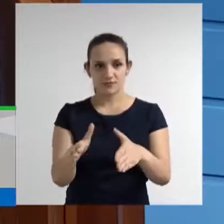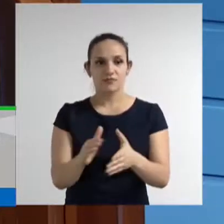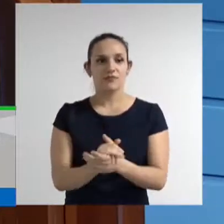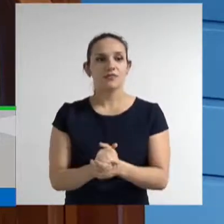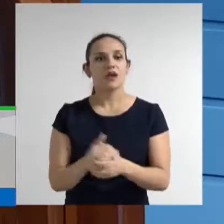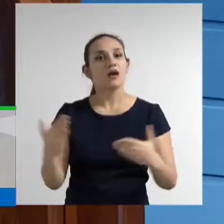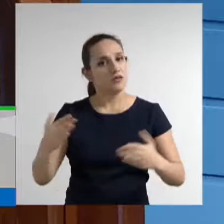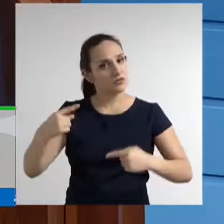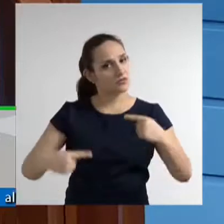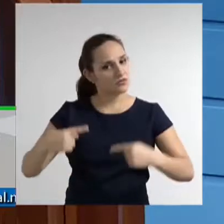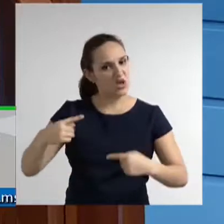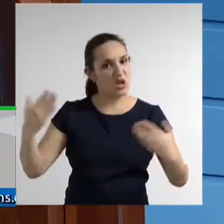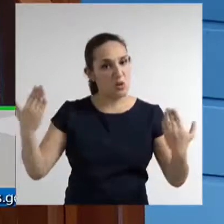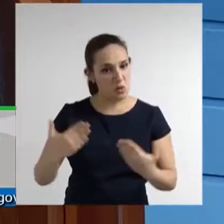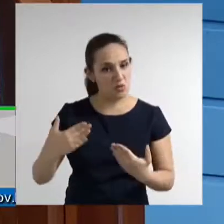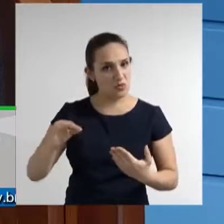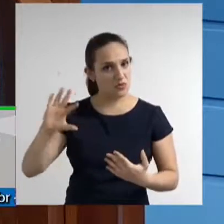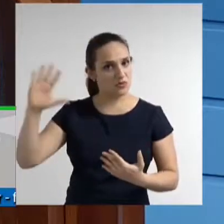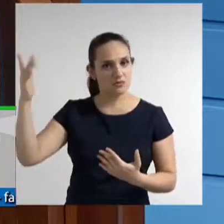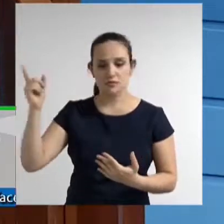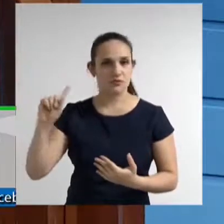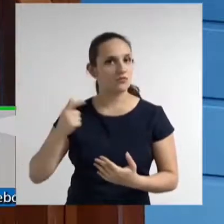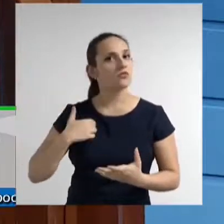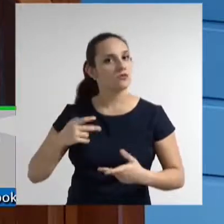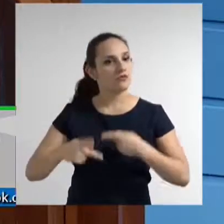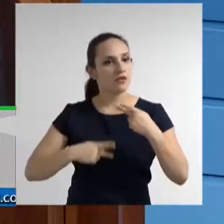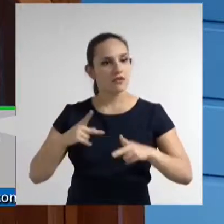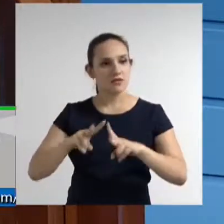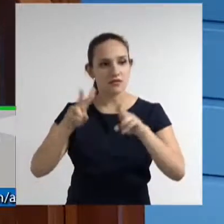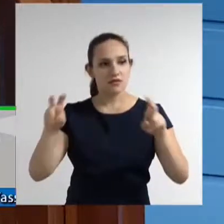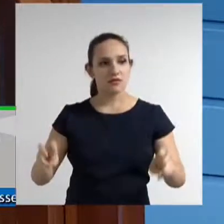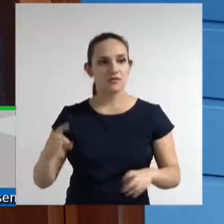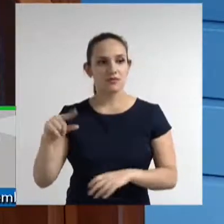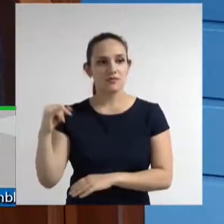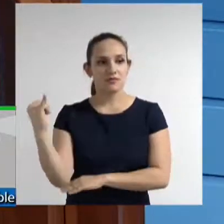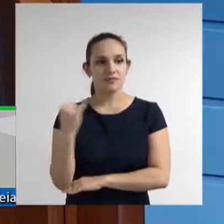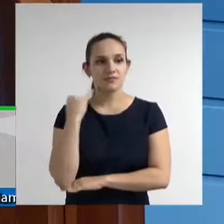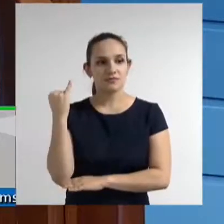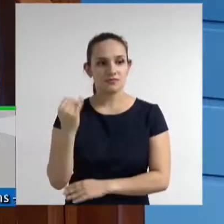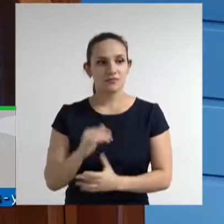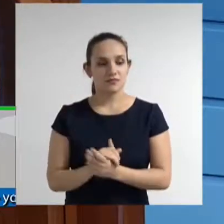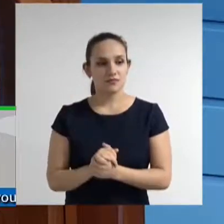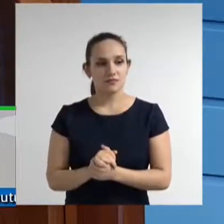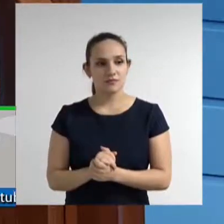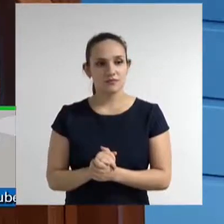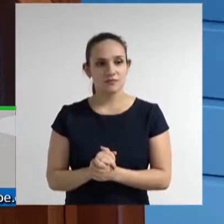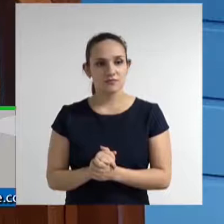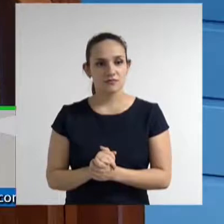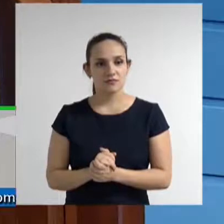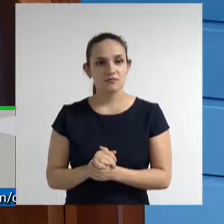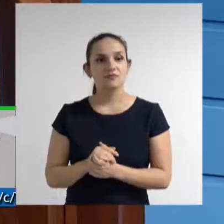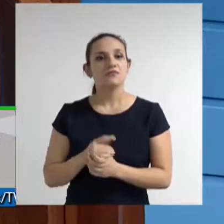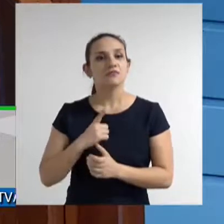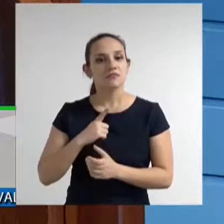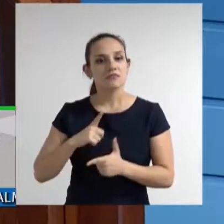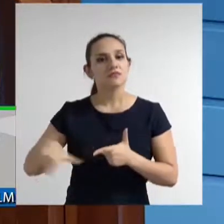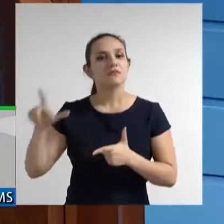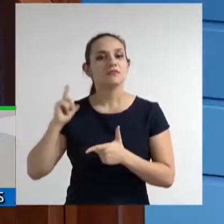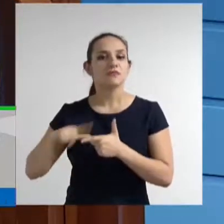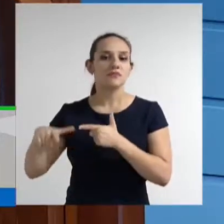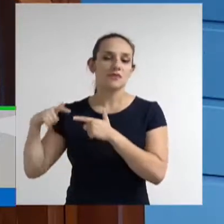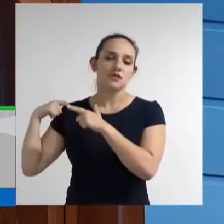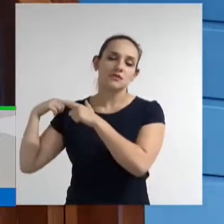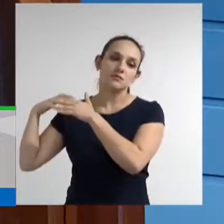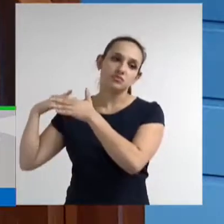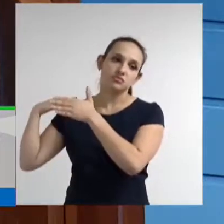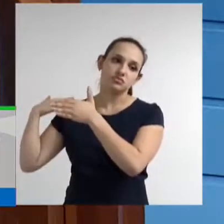aqui exatamente para falar de um tema extremamente importante, que essa pendenga judicial,